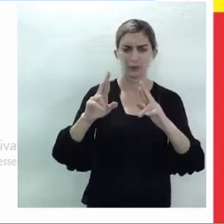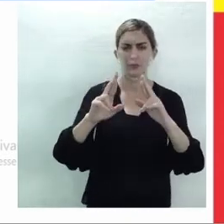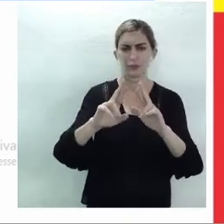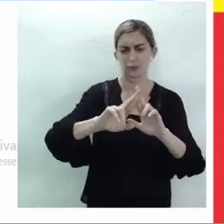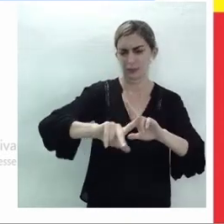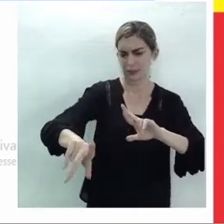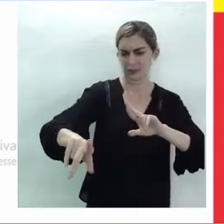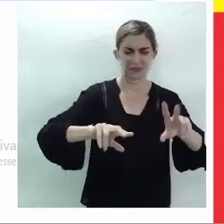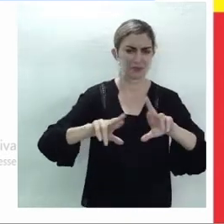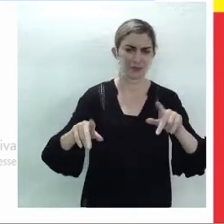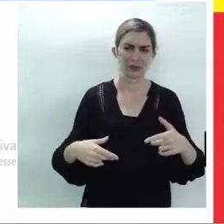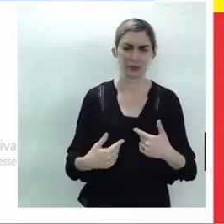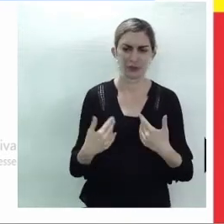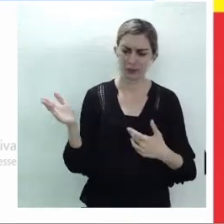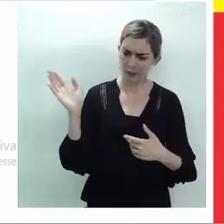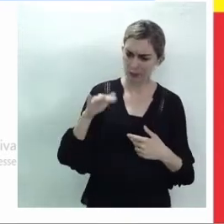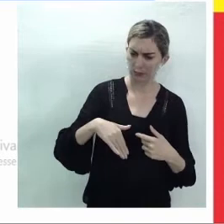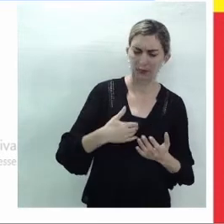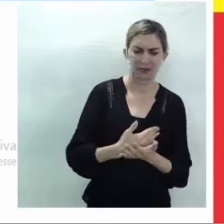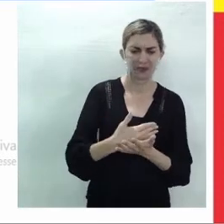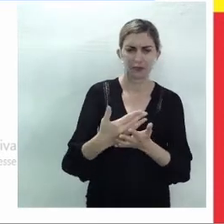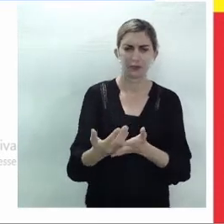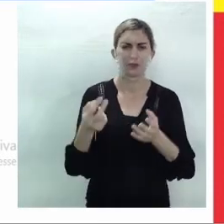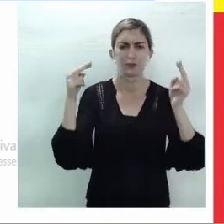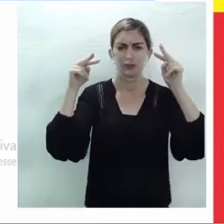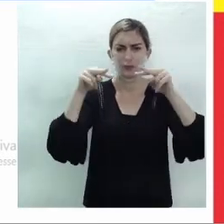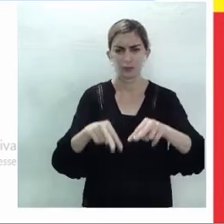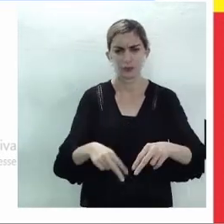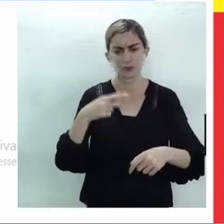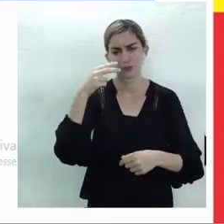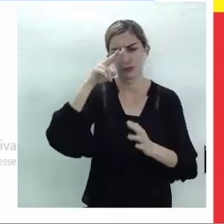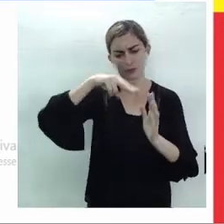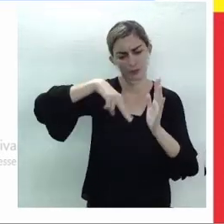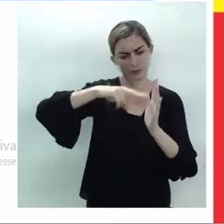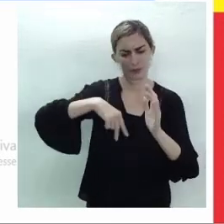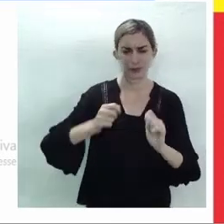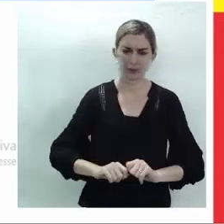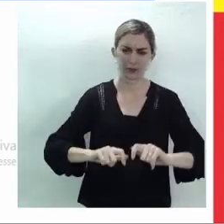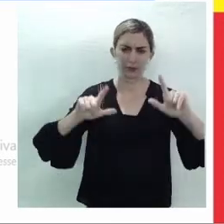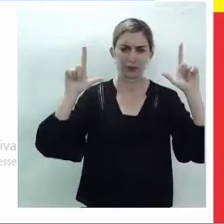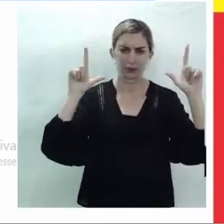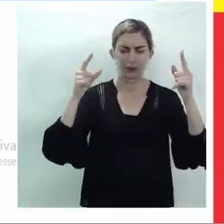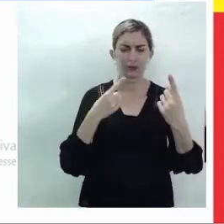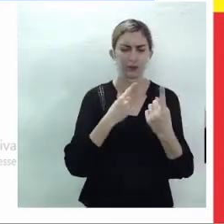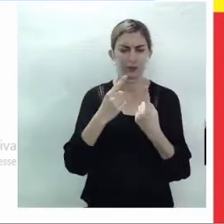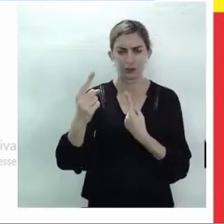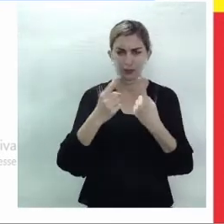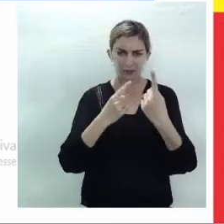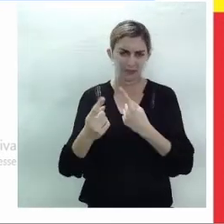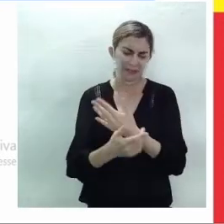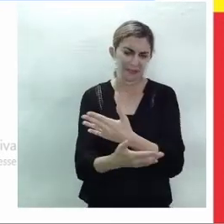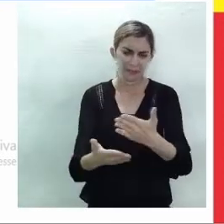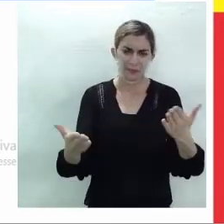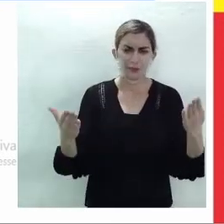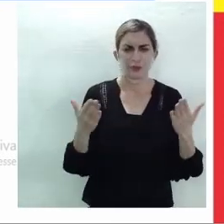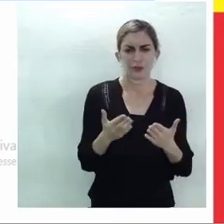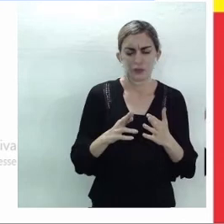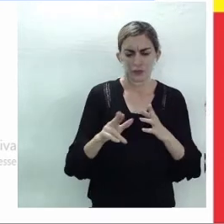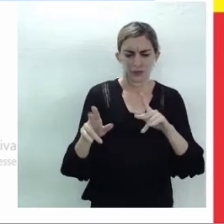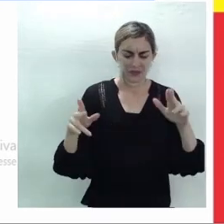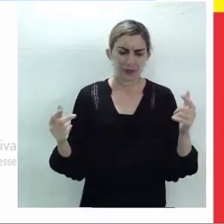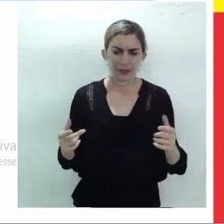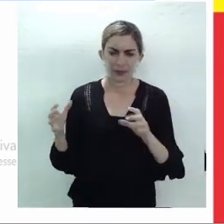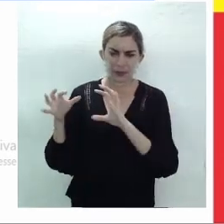ao diferente. Vamos adiante. Olhem só, leiam o que há na tela. O diálogo entre as